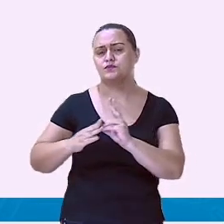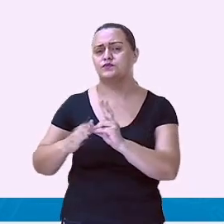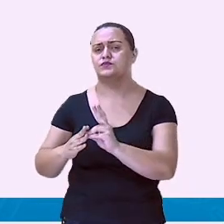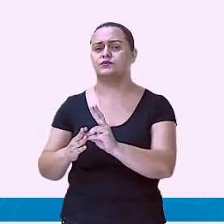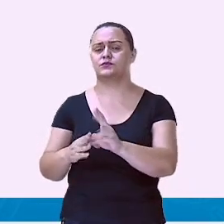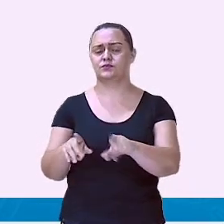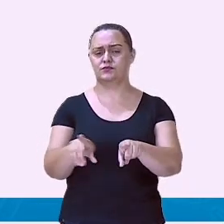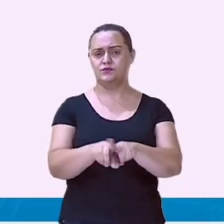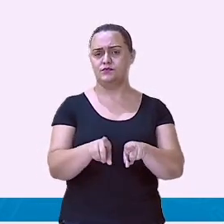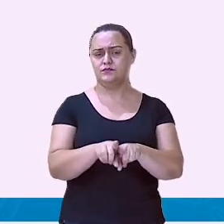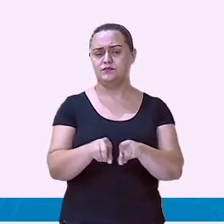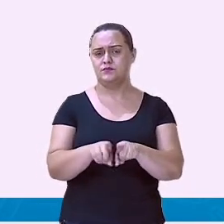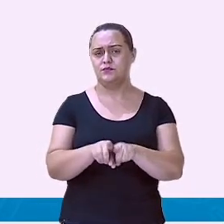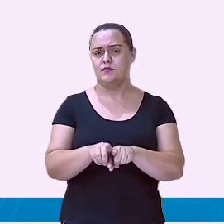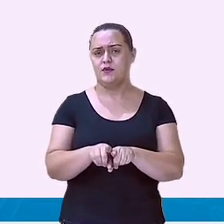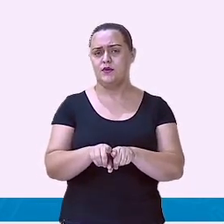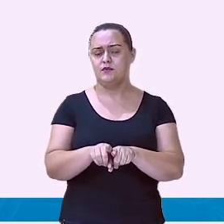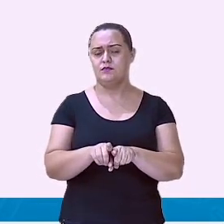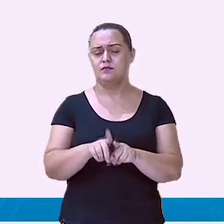que